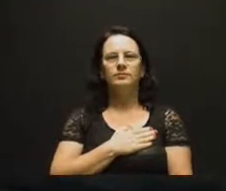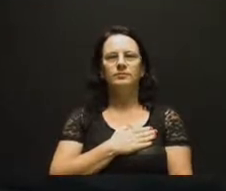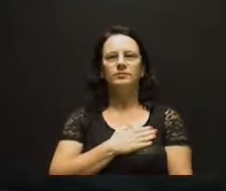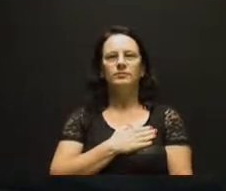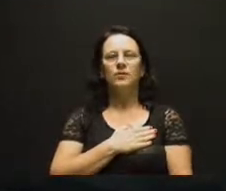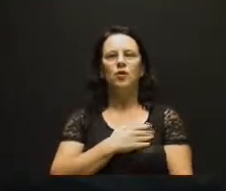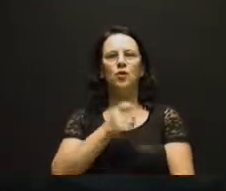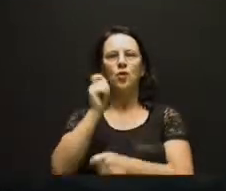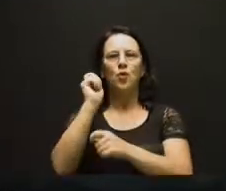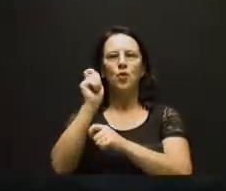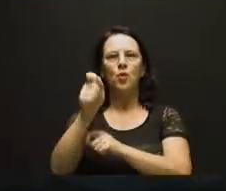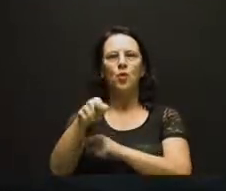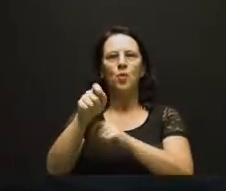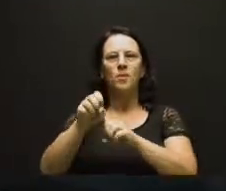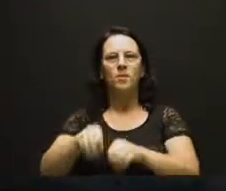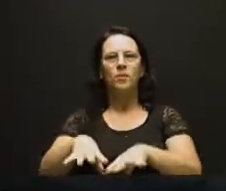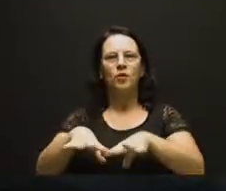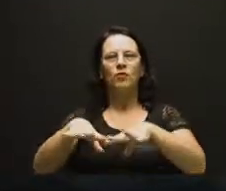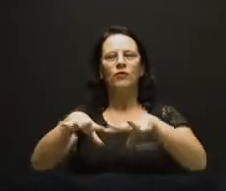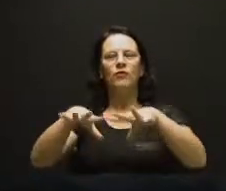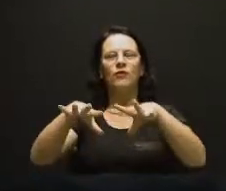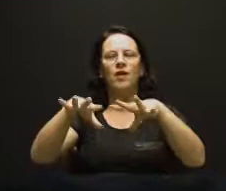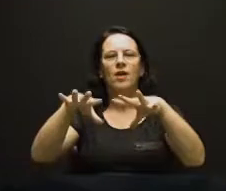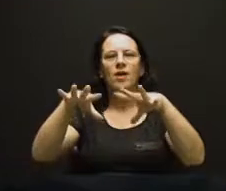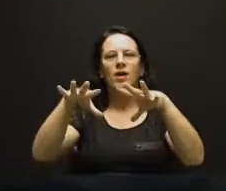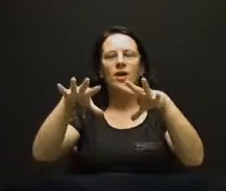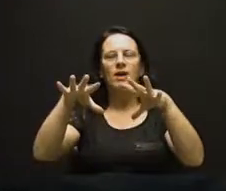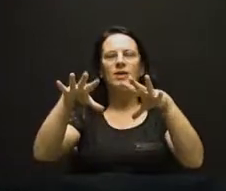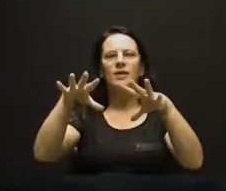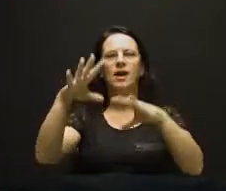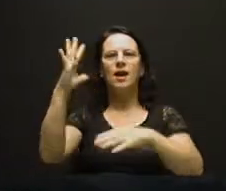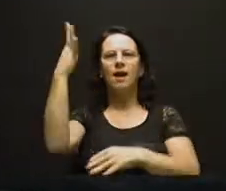jorge à tarde